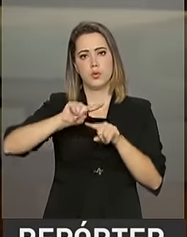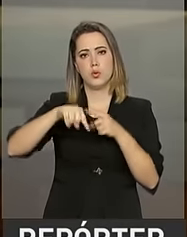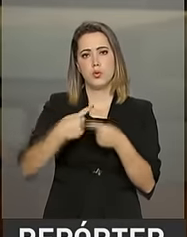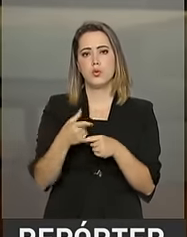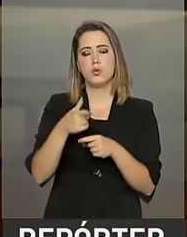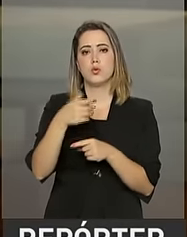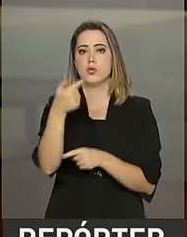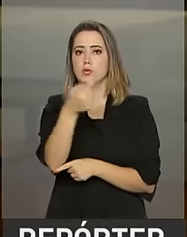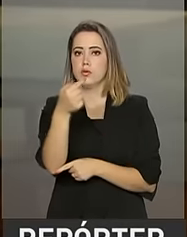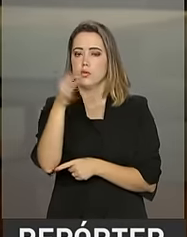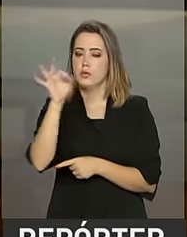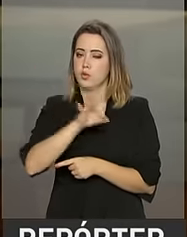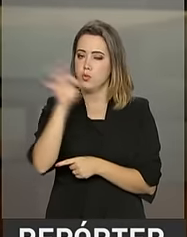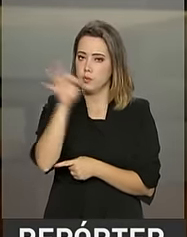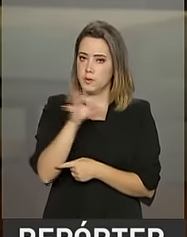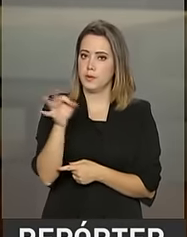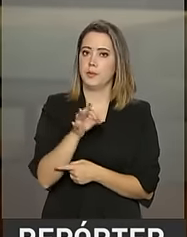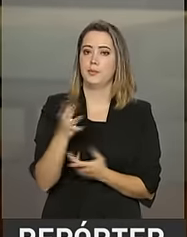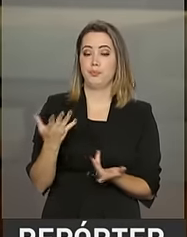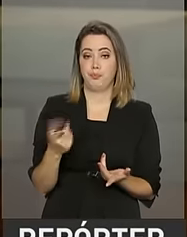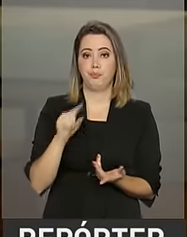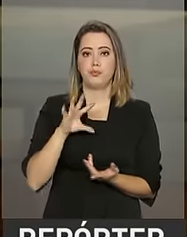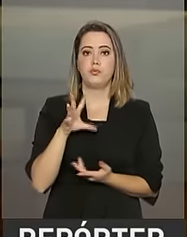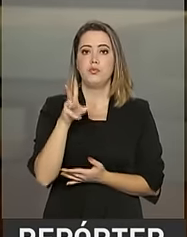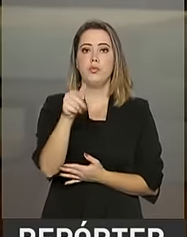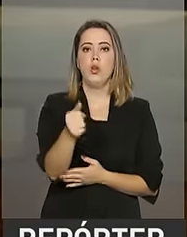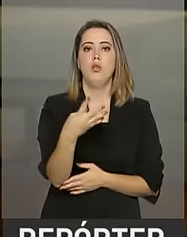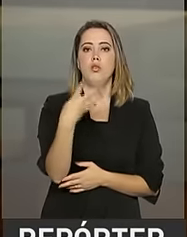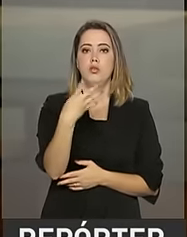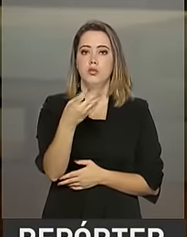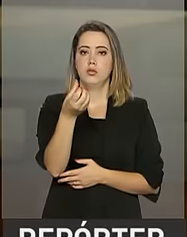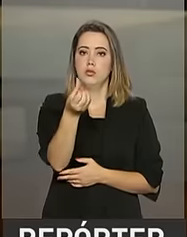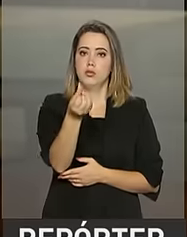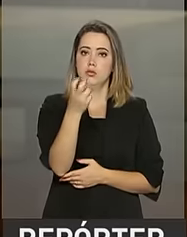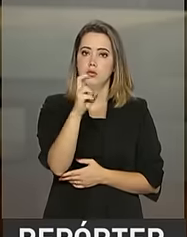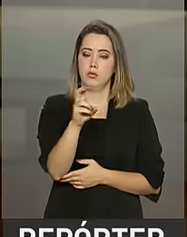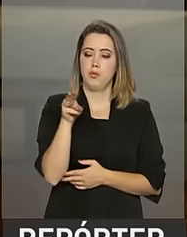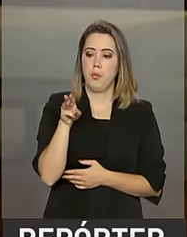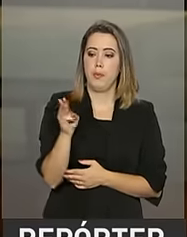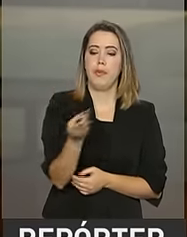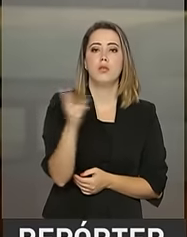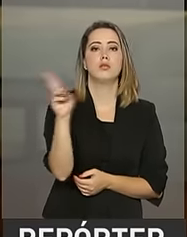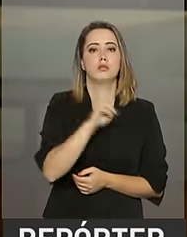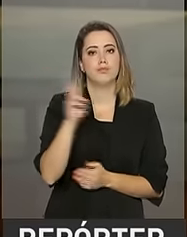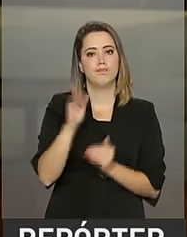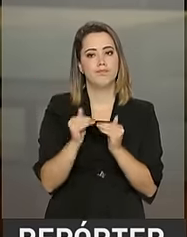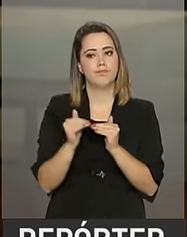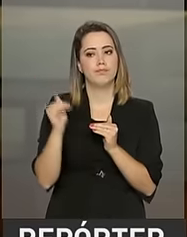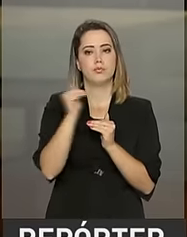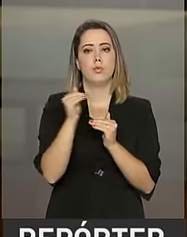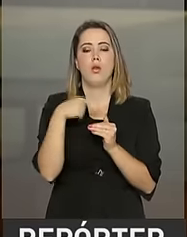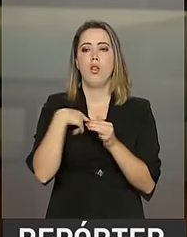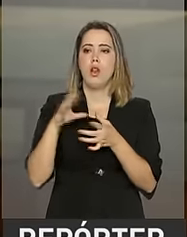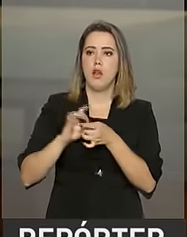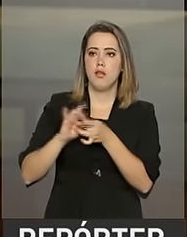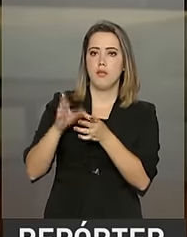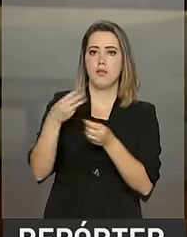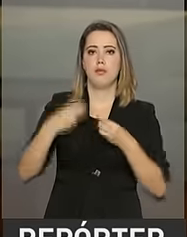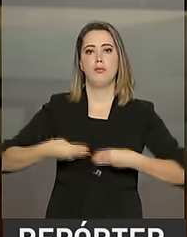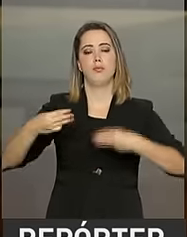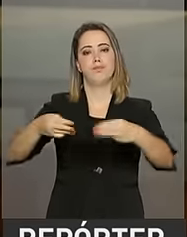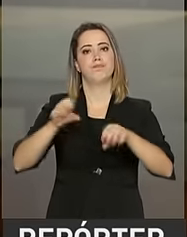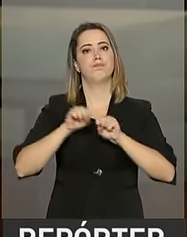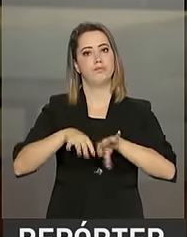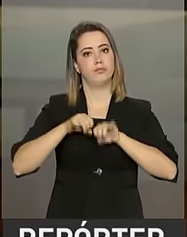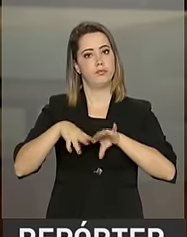aumento foi de 7% ao todo vão ser 465 milhões deais a mais liberados pelo Ministério da